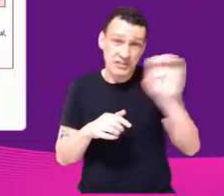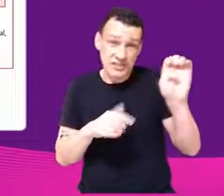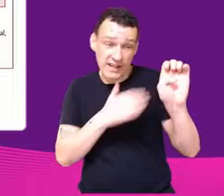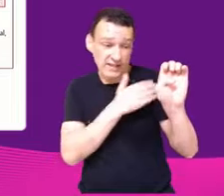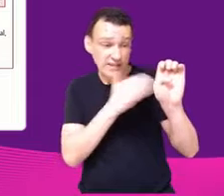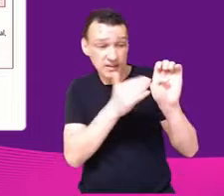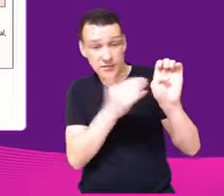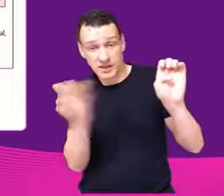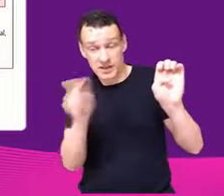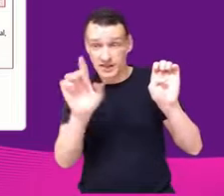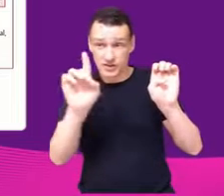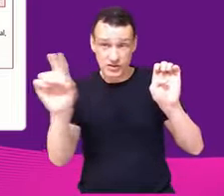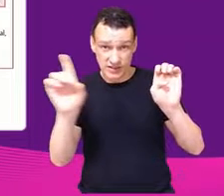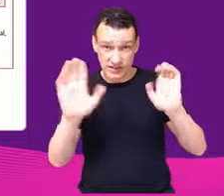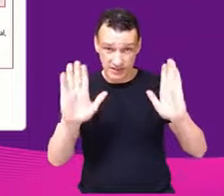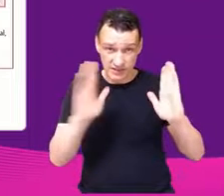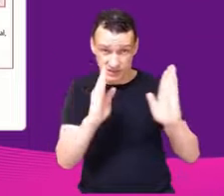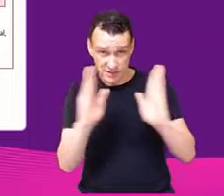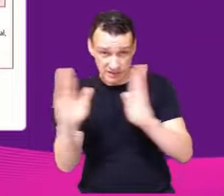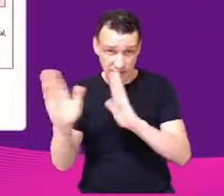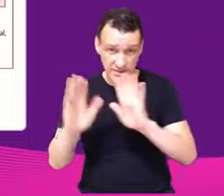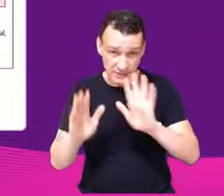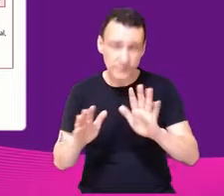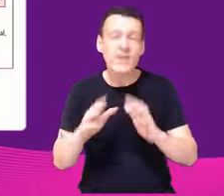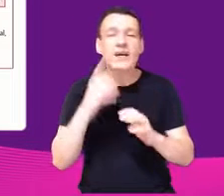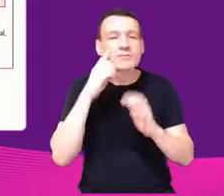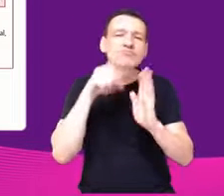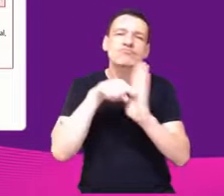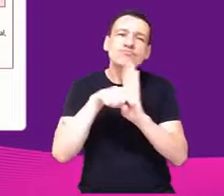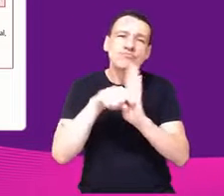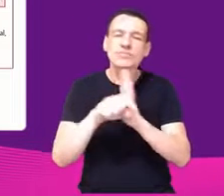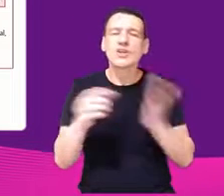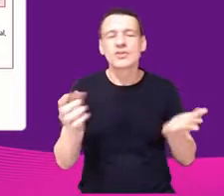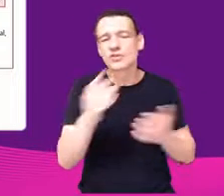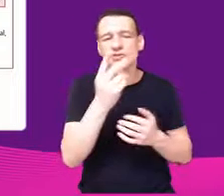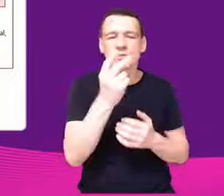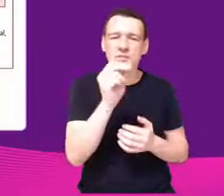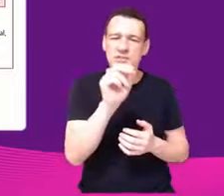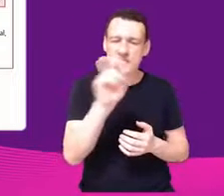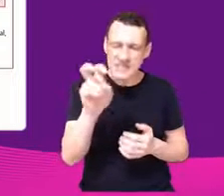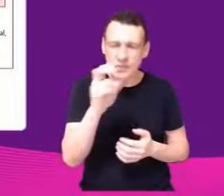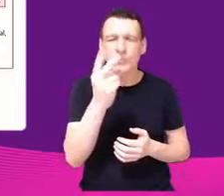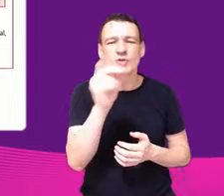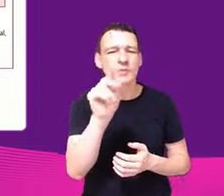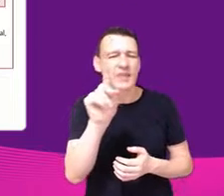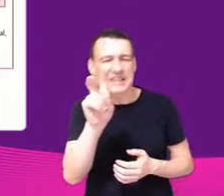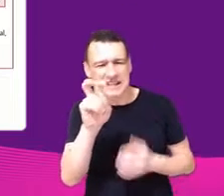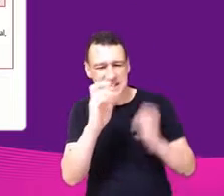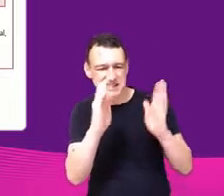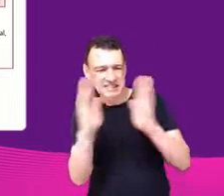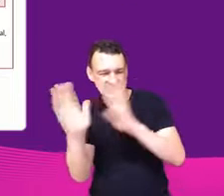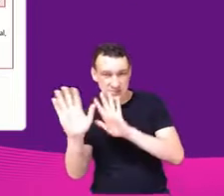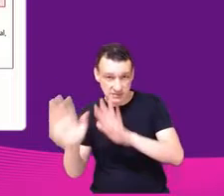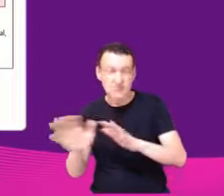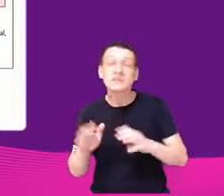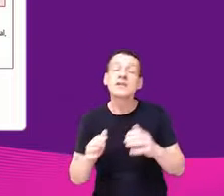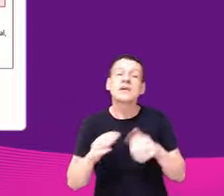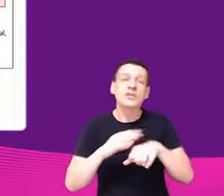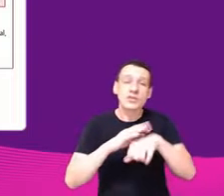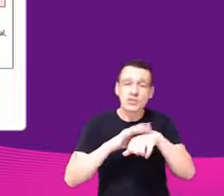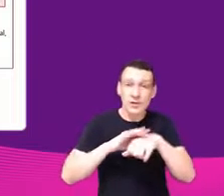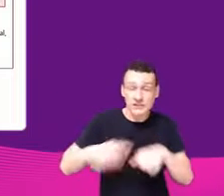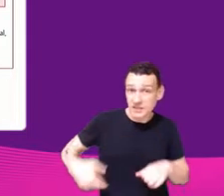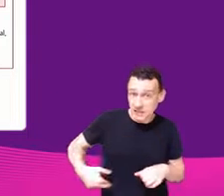nos anos de 2000, 2005 e 2015, a doença renal crônica se tornando cada vez uma doença com maior